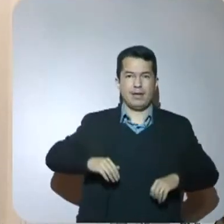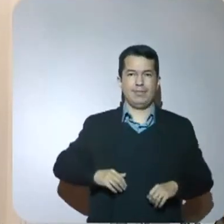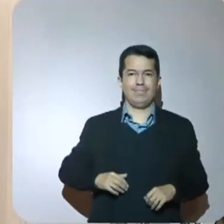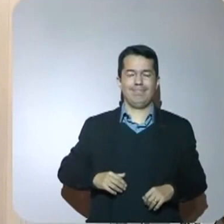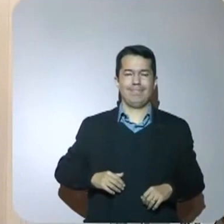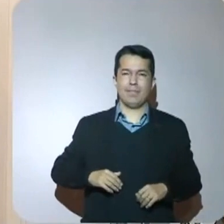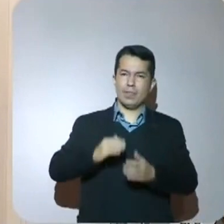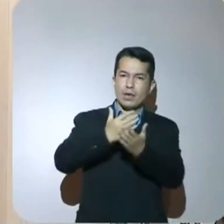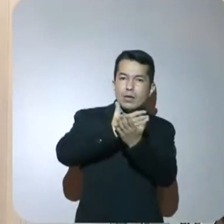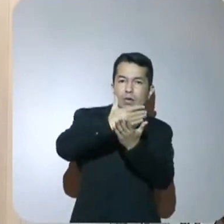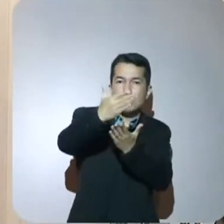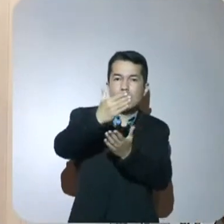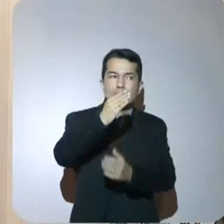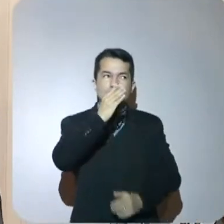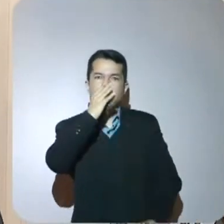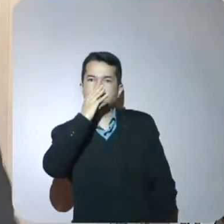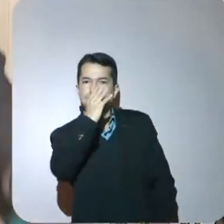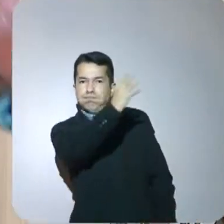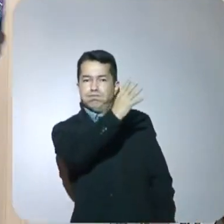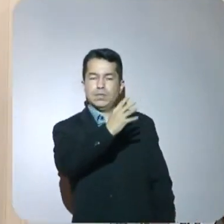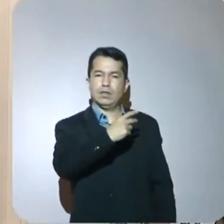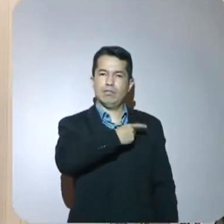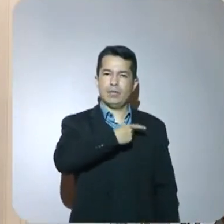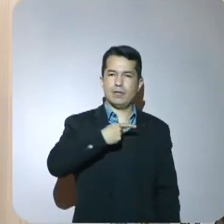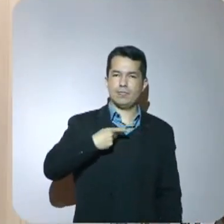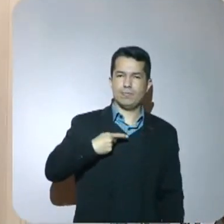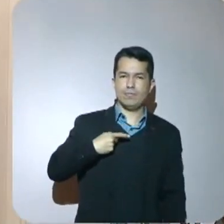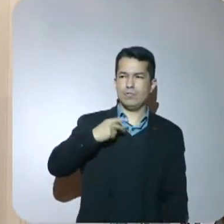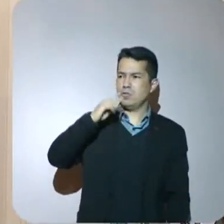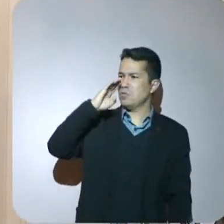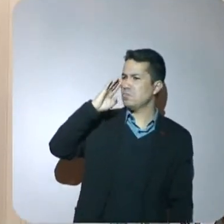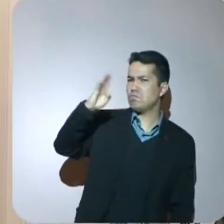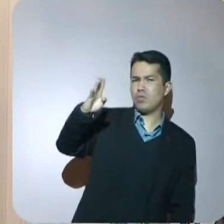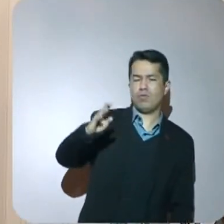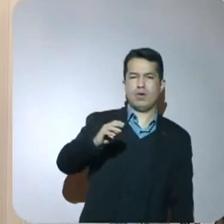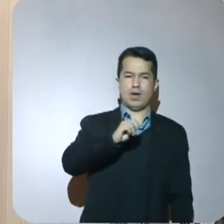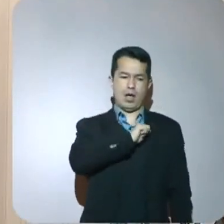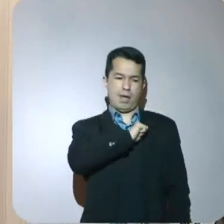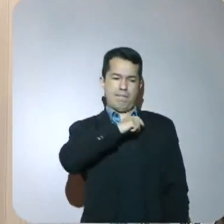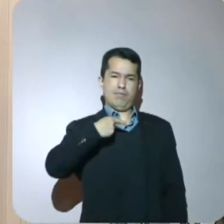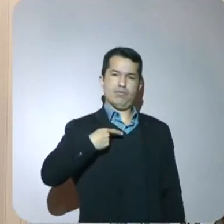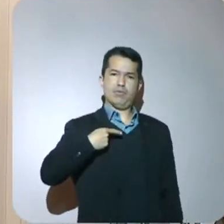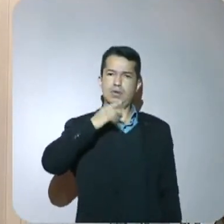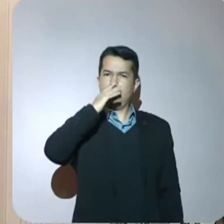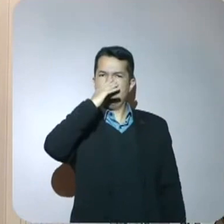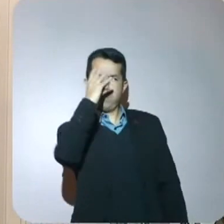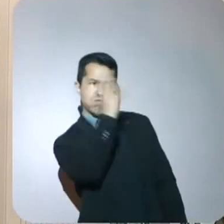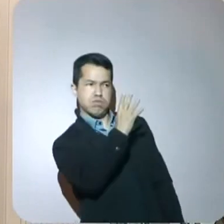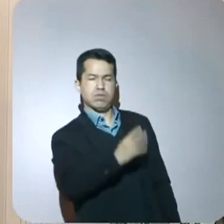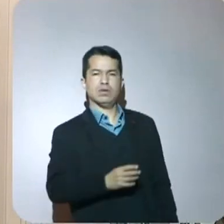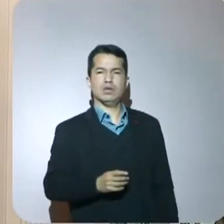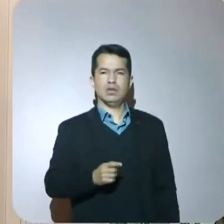pastores, os apóstolos, os líderes. Está vendo? Eles não são tão honrados assim, não são tão